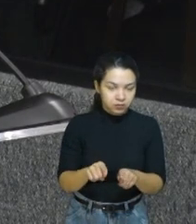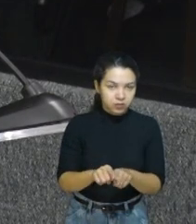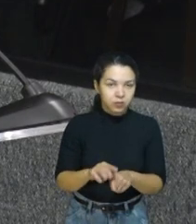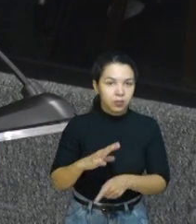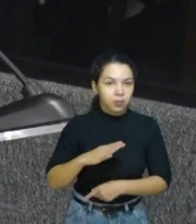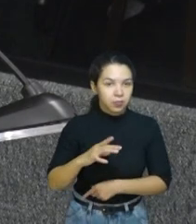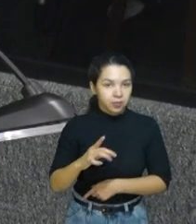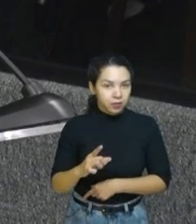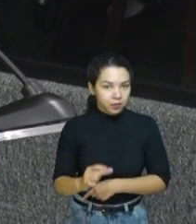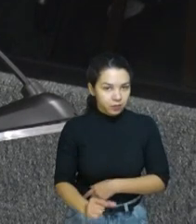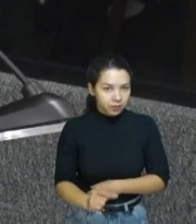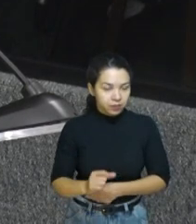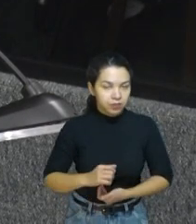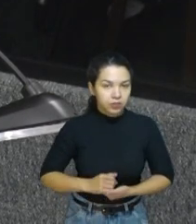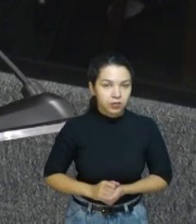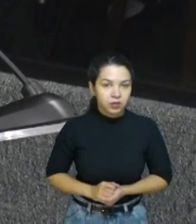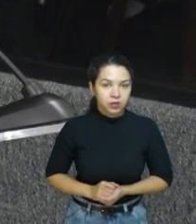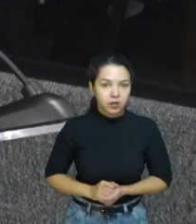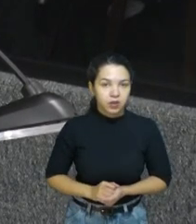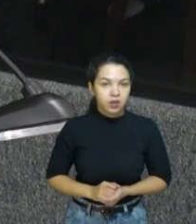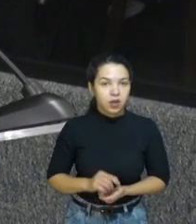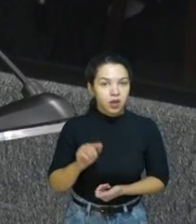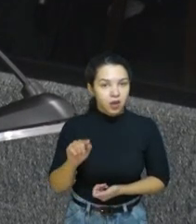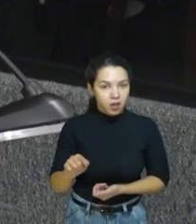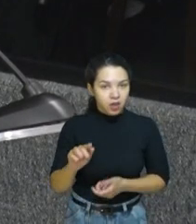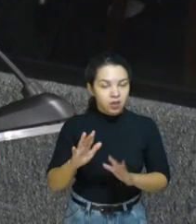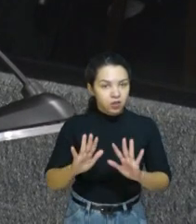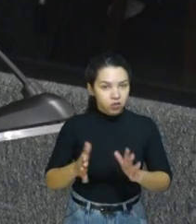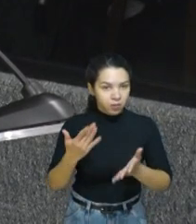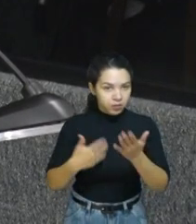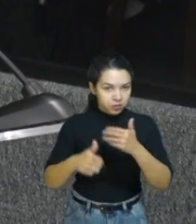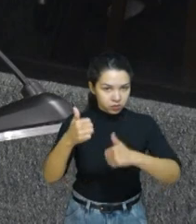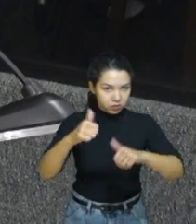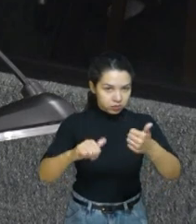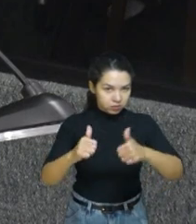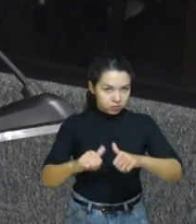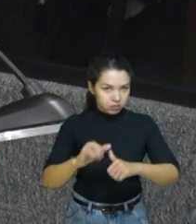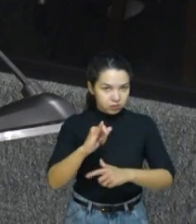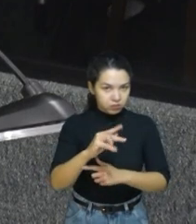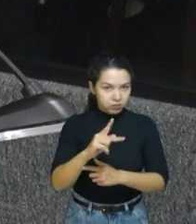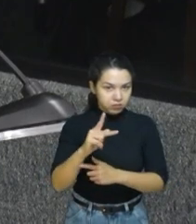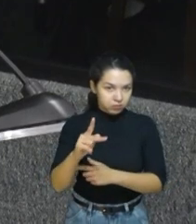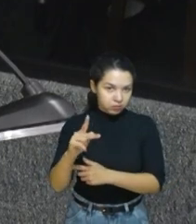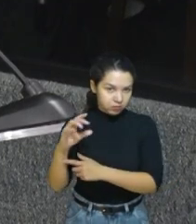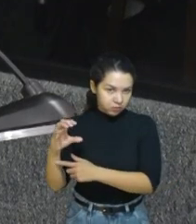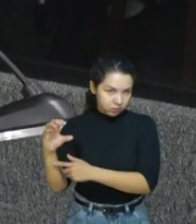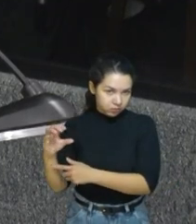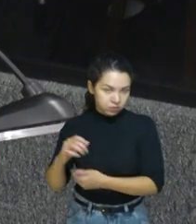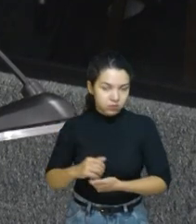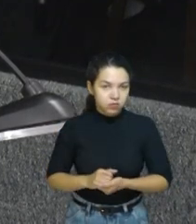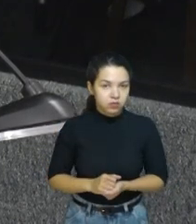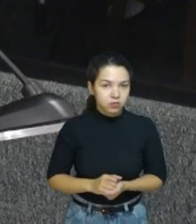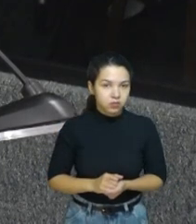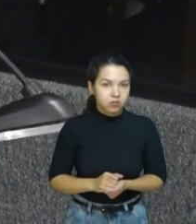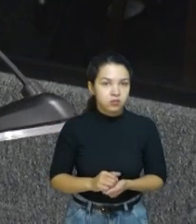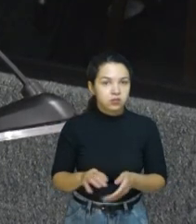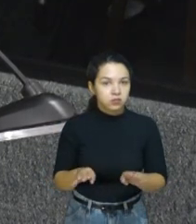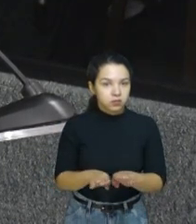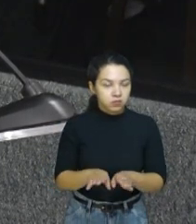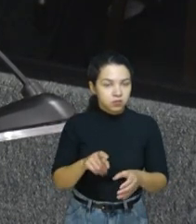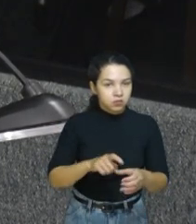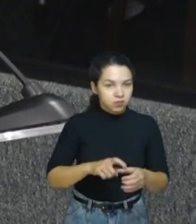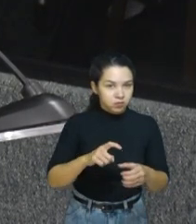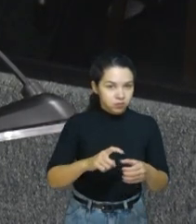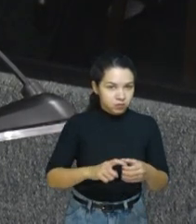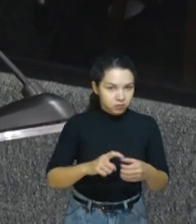Clima. Ela foi editora revisora do IPCC, que é o Painel Intergovernamental sobre Mudanças Climáticas, também é membro